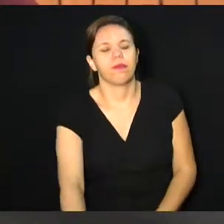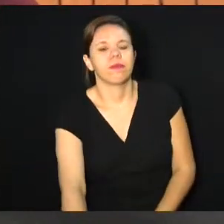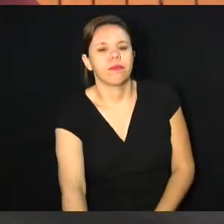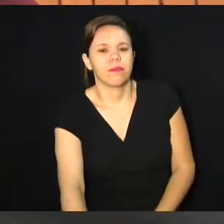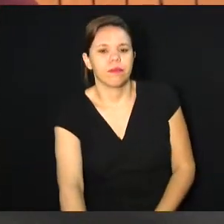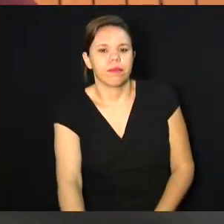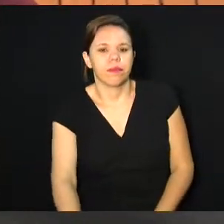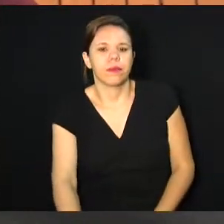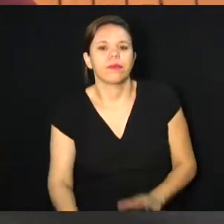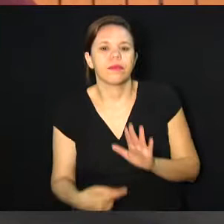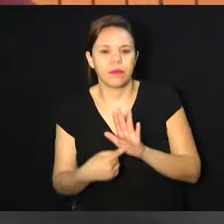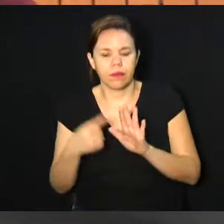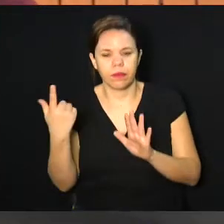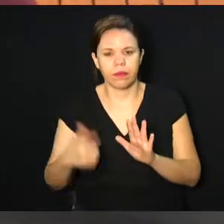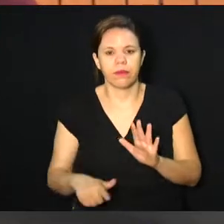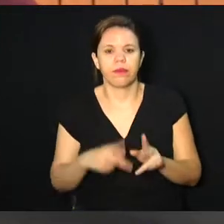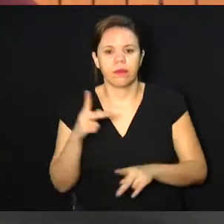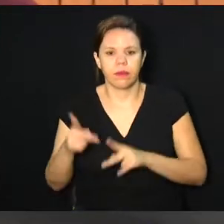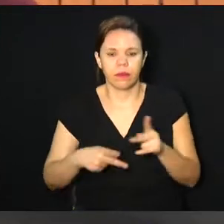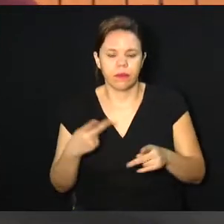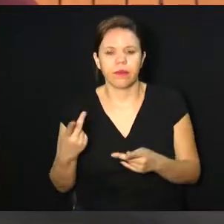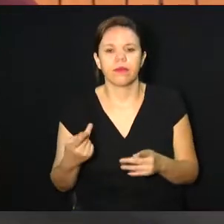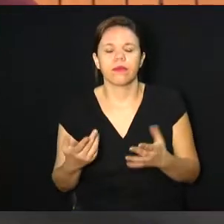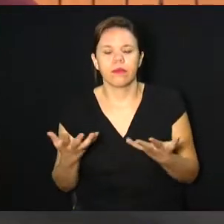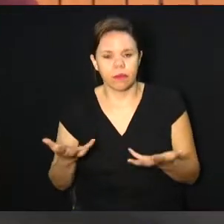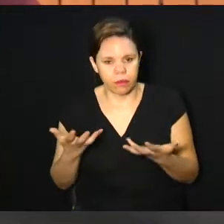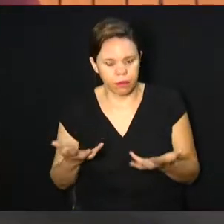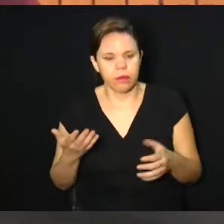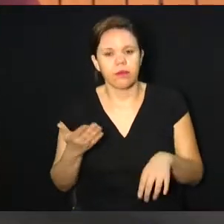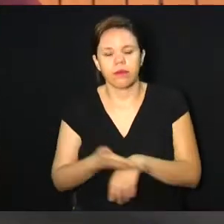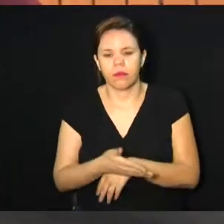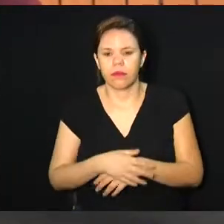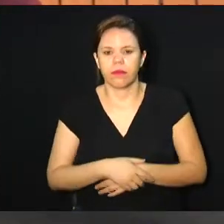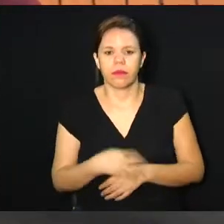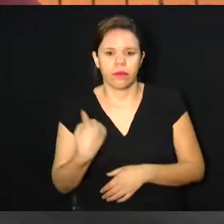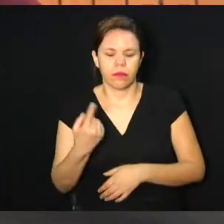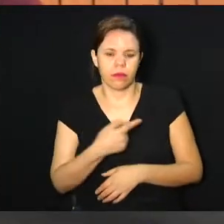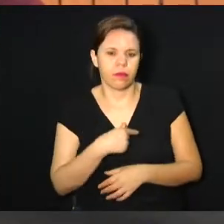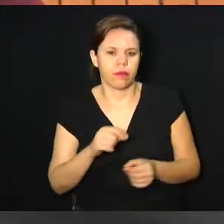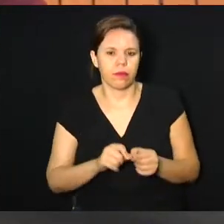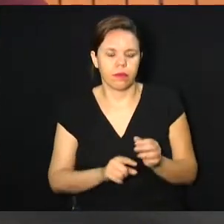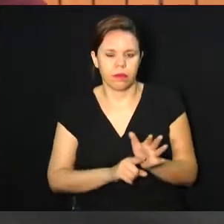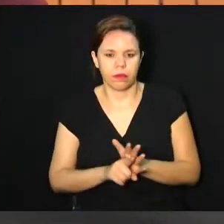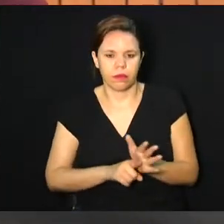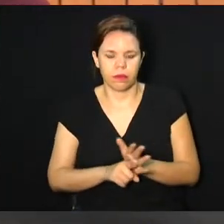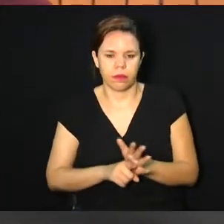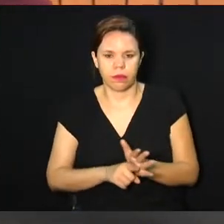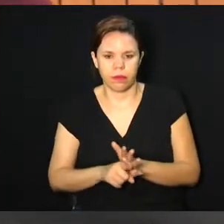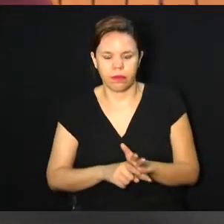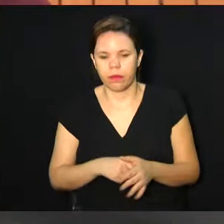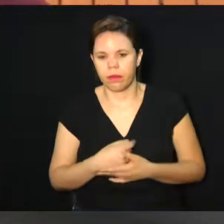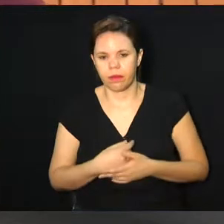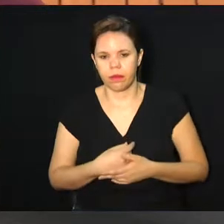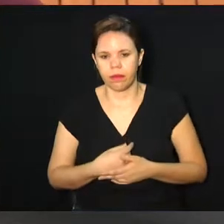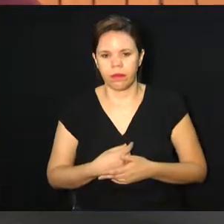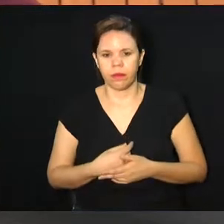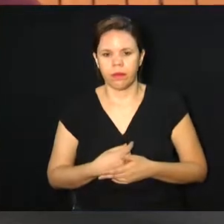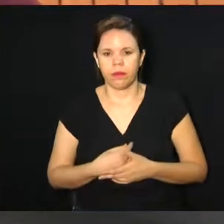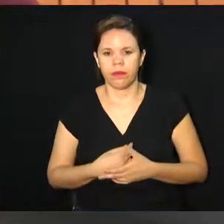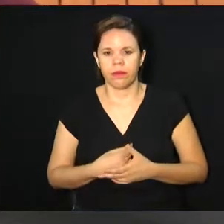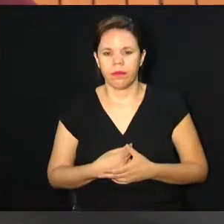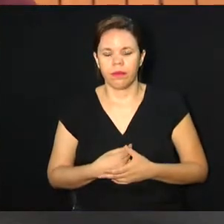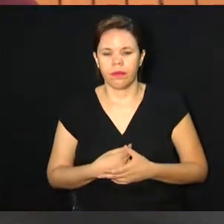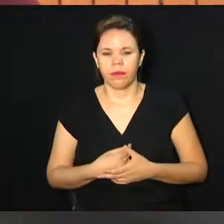para mostrar novamente que a população estava disposta a participar. A gente levantou, acho que, eu não me lembro agora de